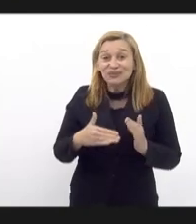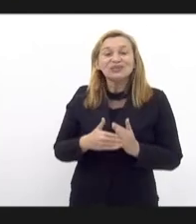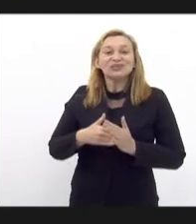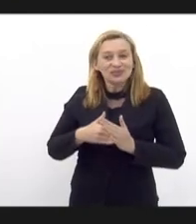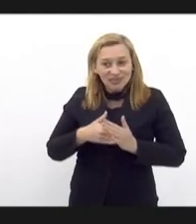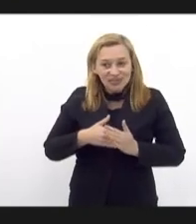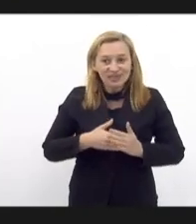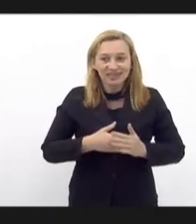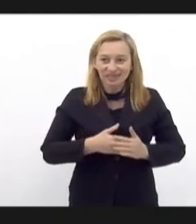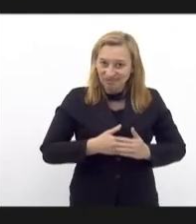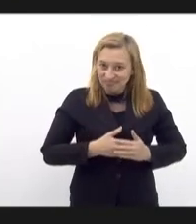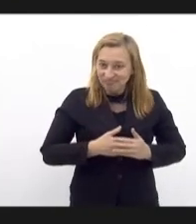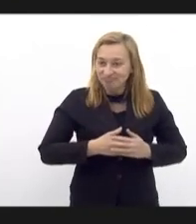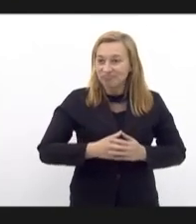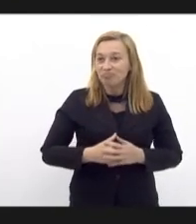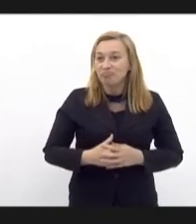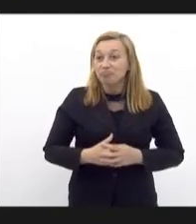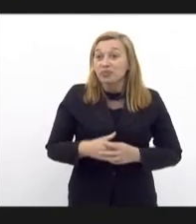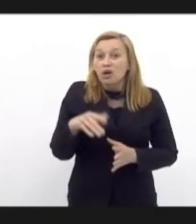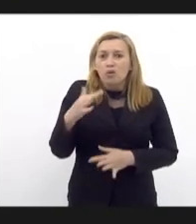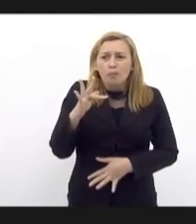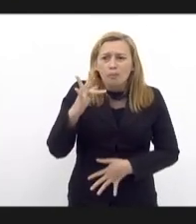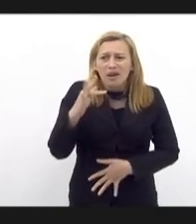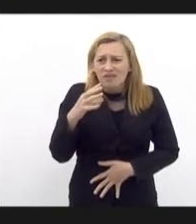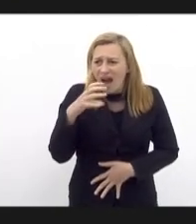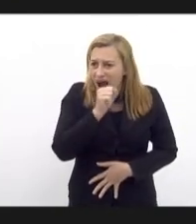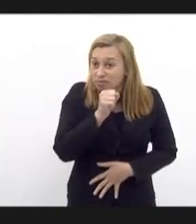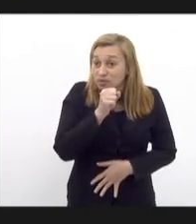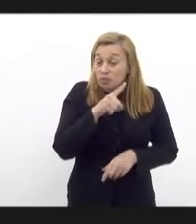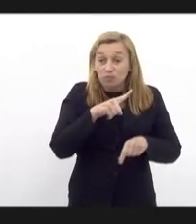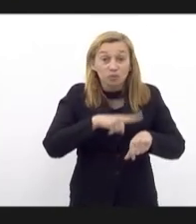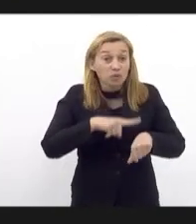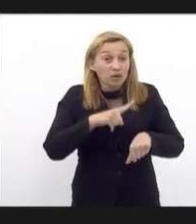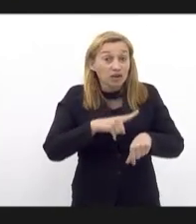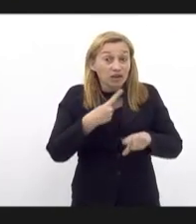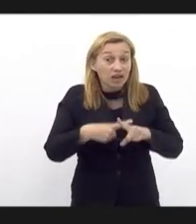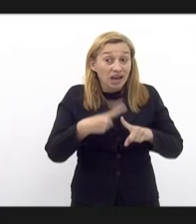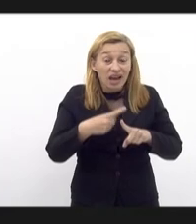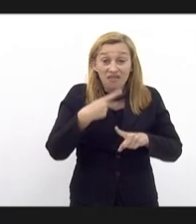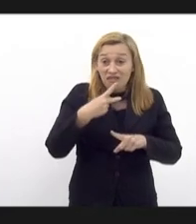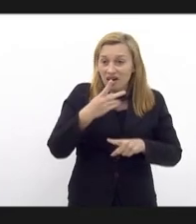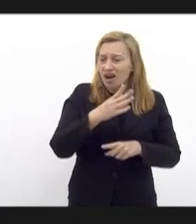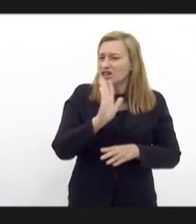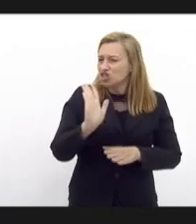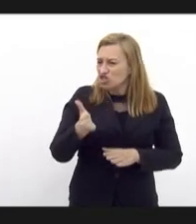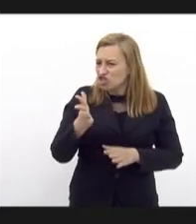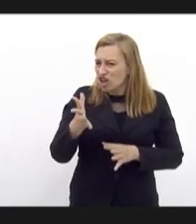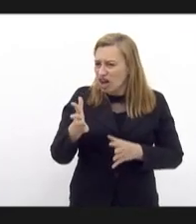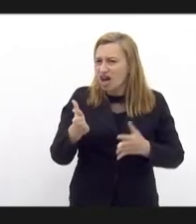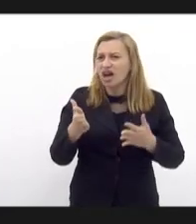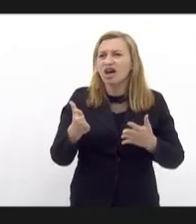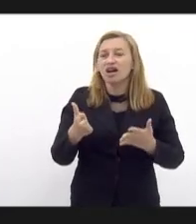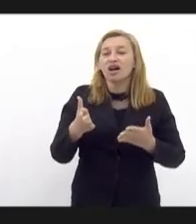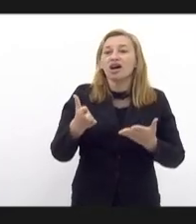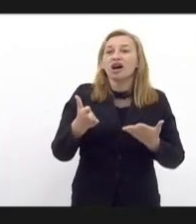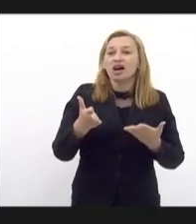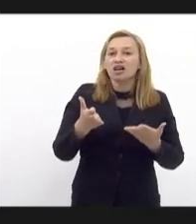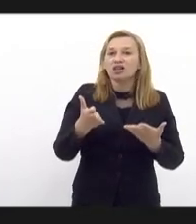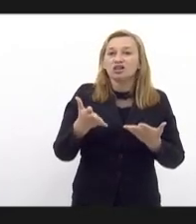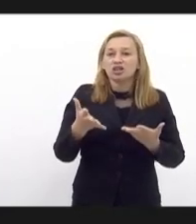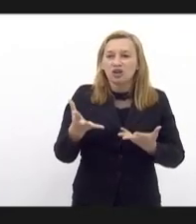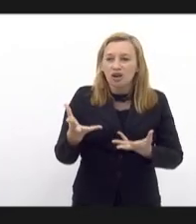participando. Presidente, eu vou ser muito rápido, até porque as falas aqui já me contemplaram sobre a questão da